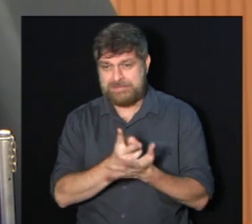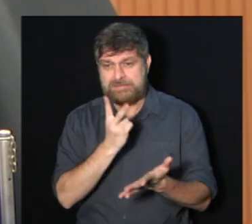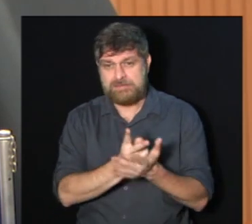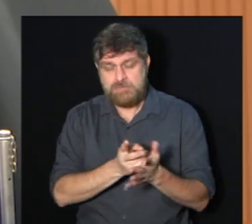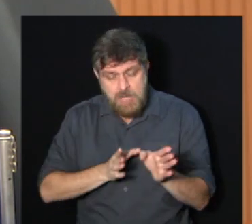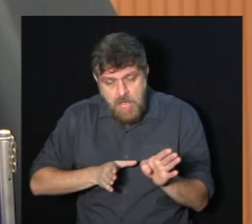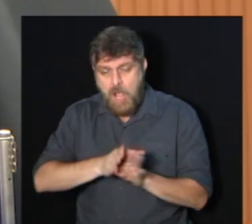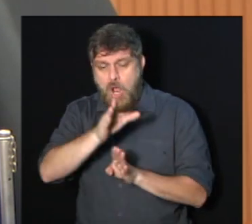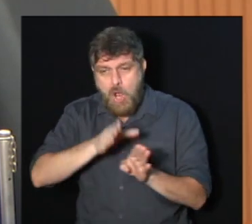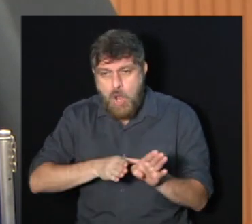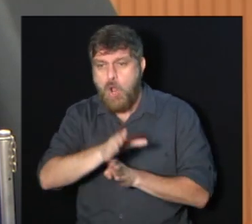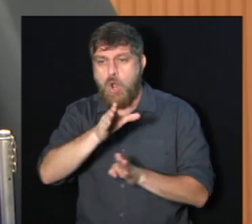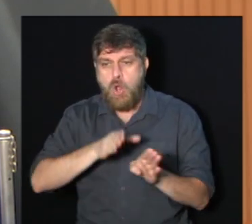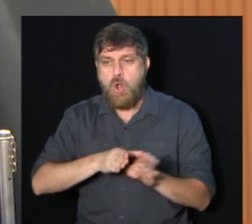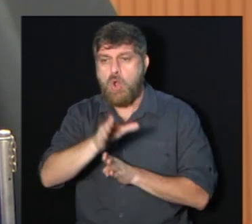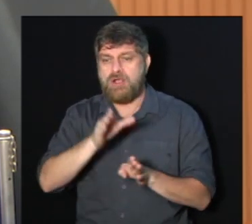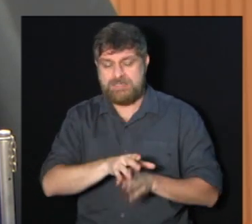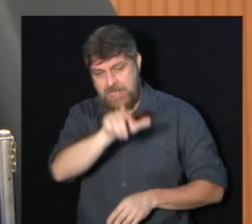aconselhando esse